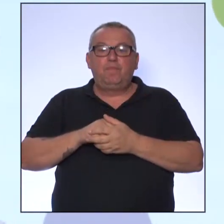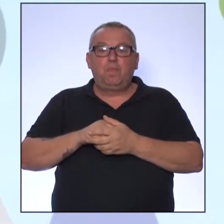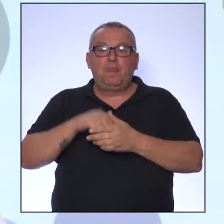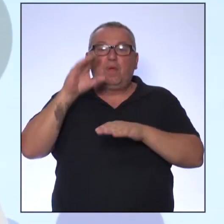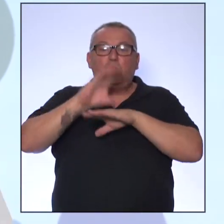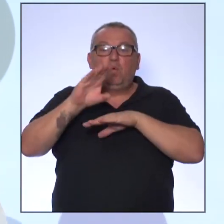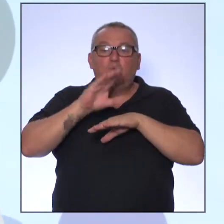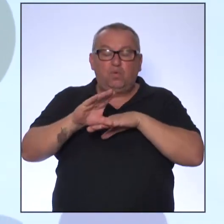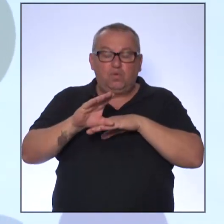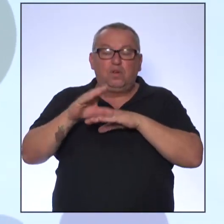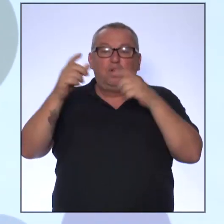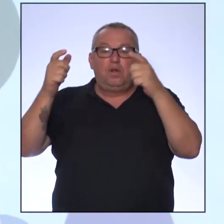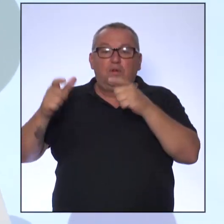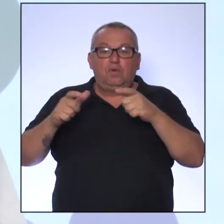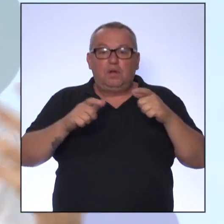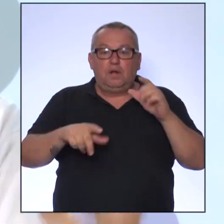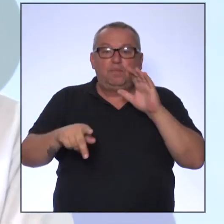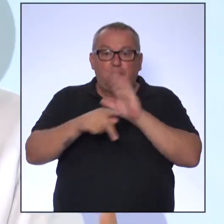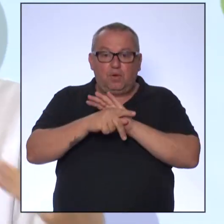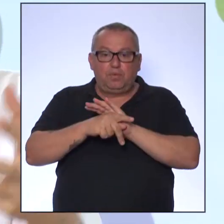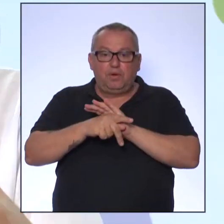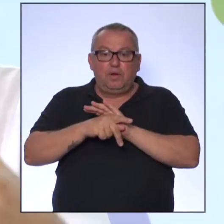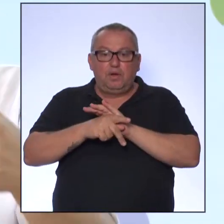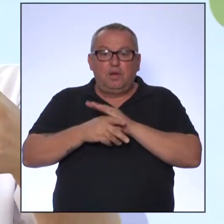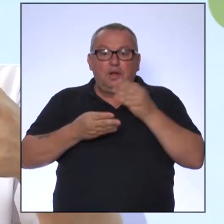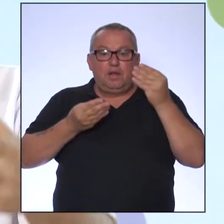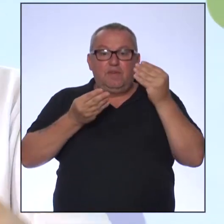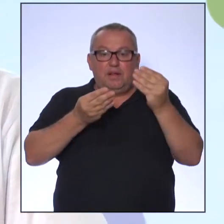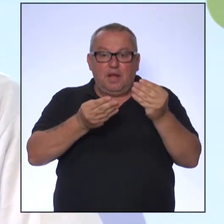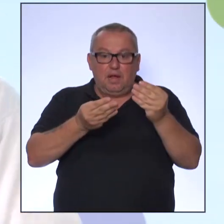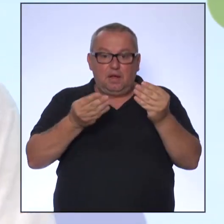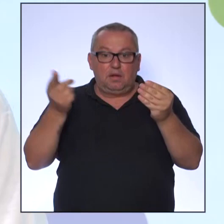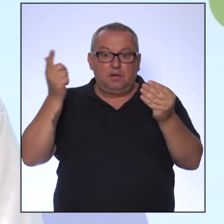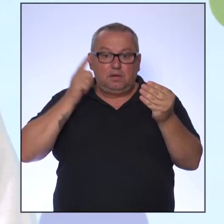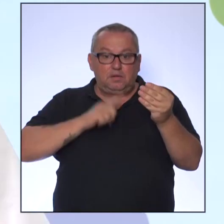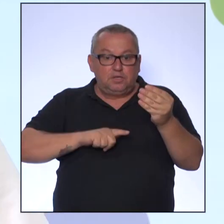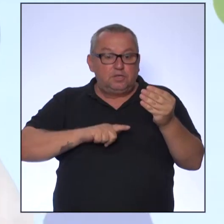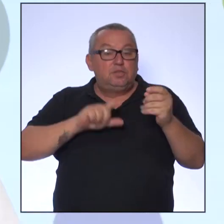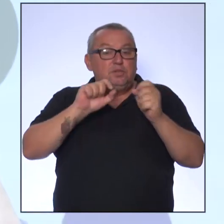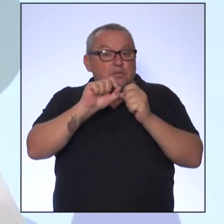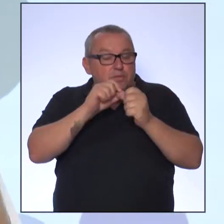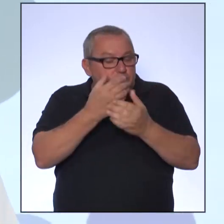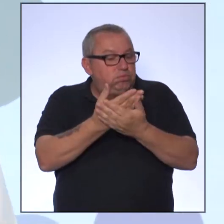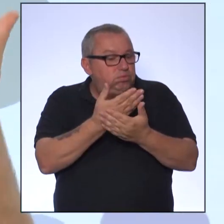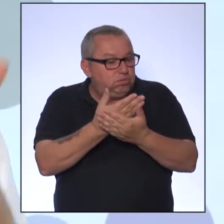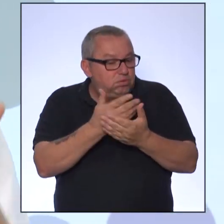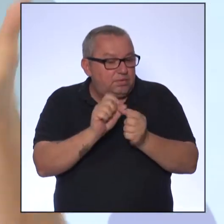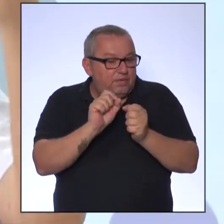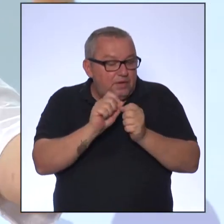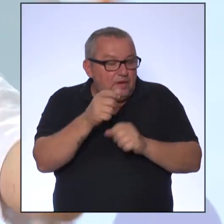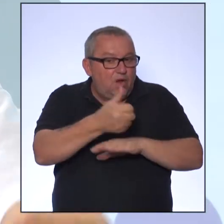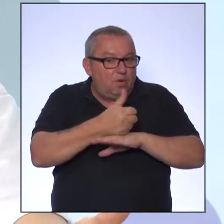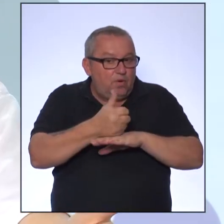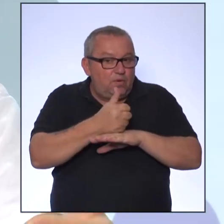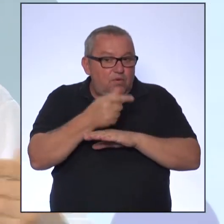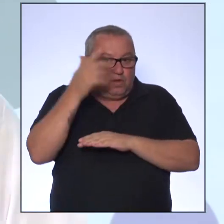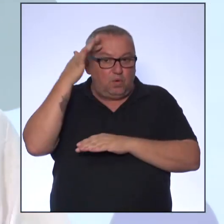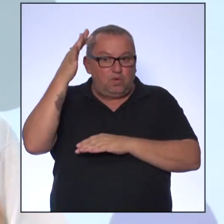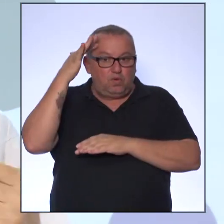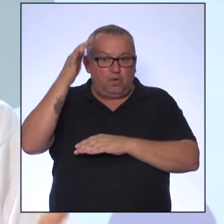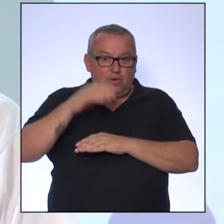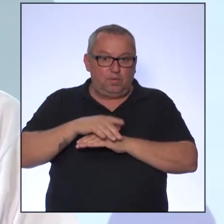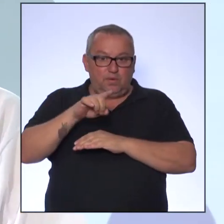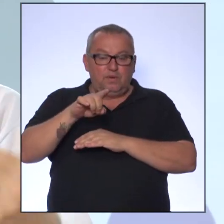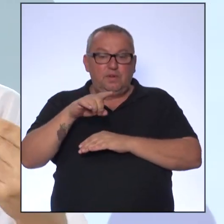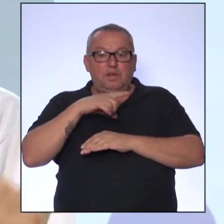cursos técnicos e instituições que vão possibilitar que você se capacite para exercer a profissão dos seus sonhos, para